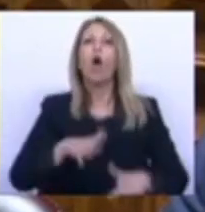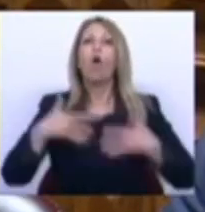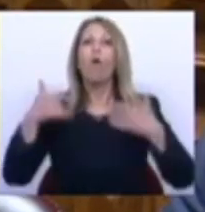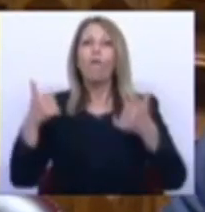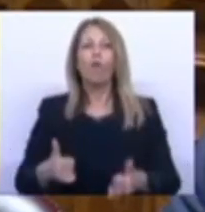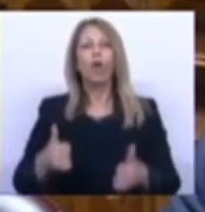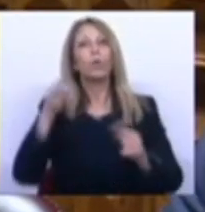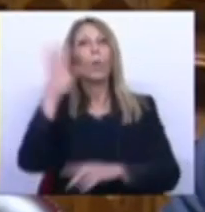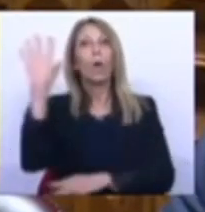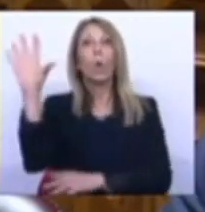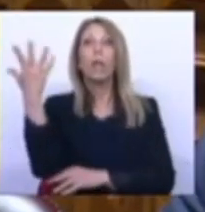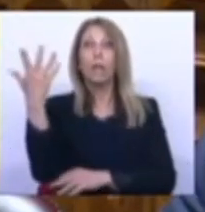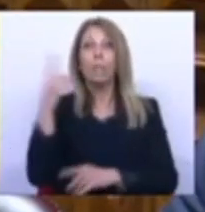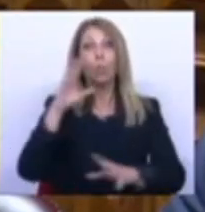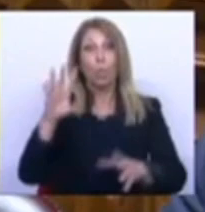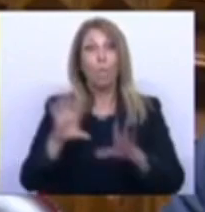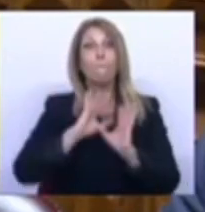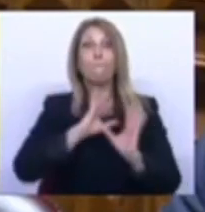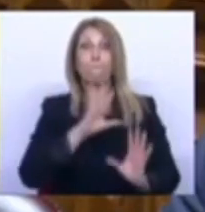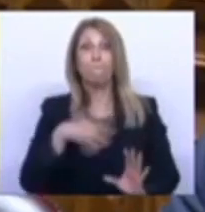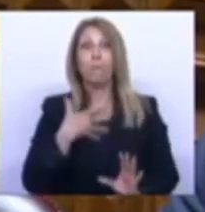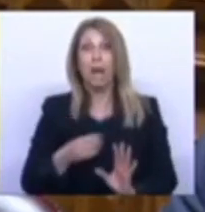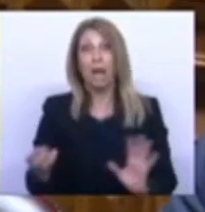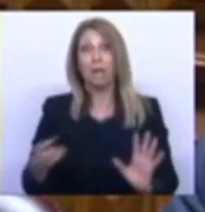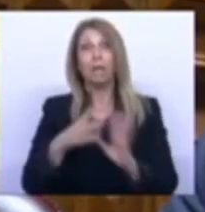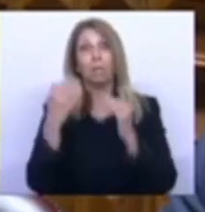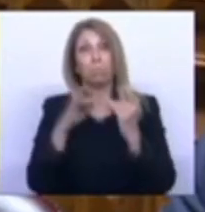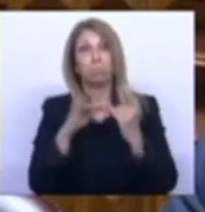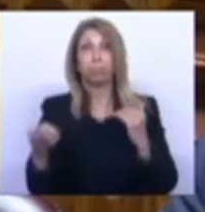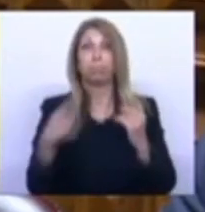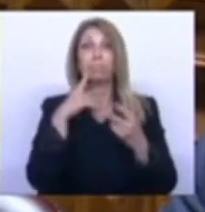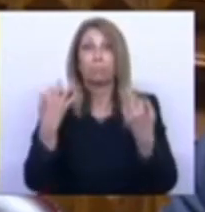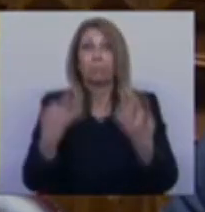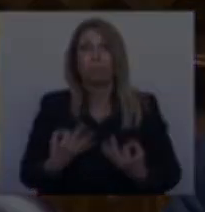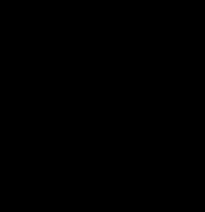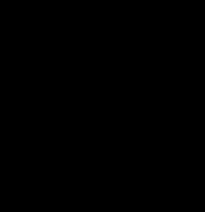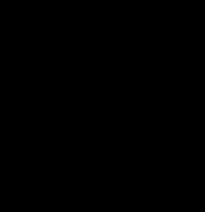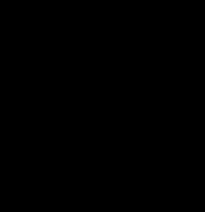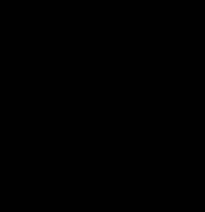planeta sustentável, mas acima de tudo de um C que é preciso garantir, que é o da nossa Constituição. Muito obrigado.